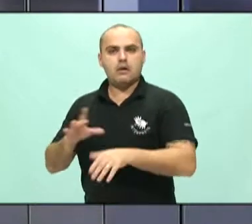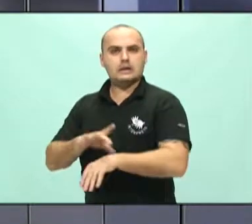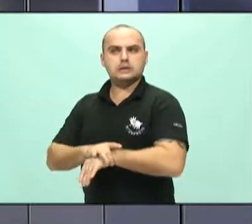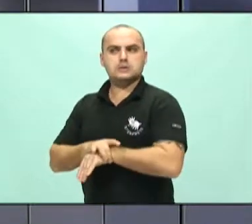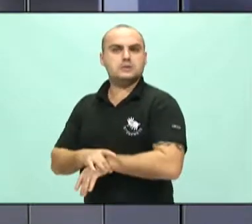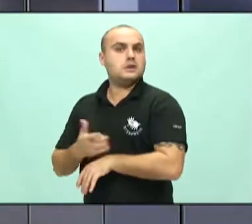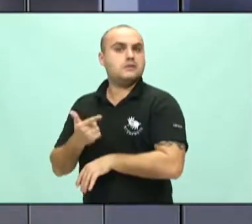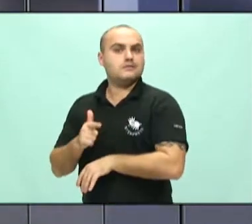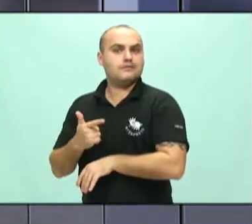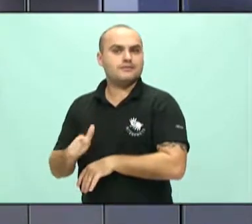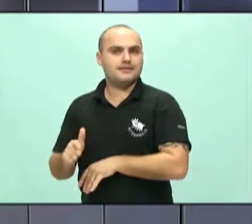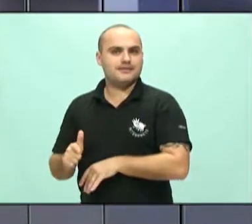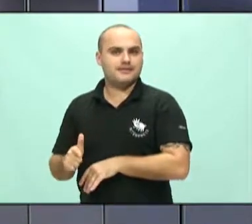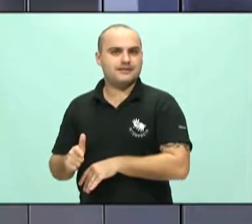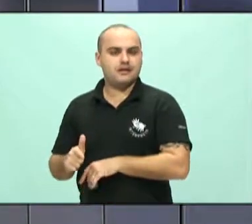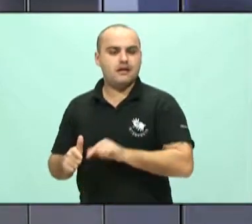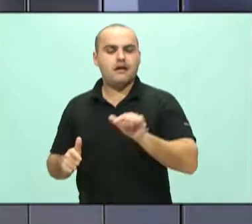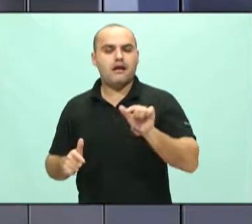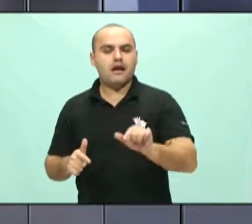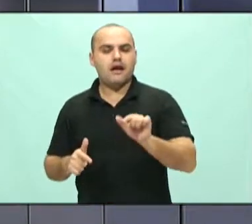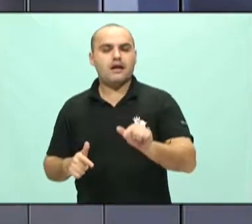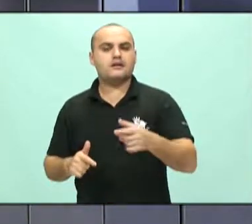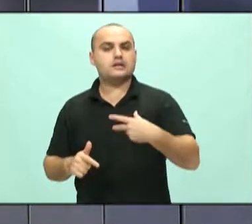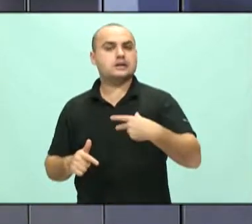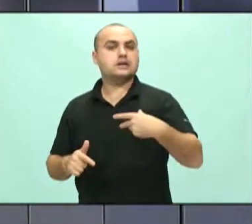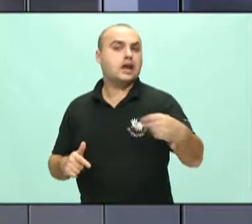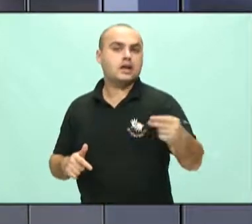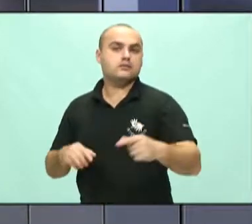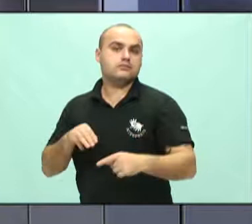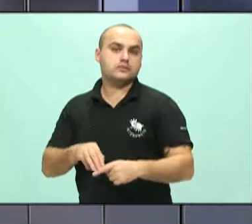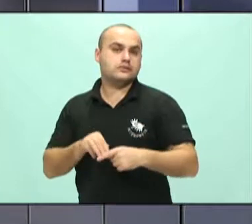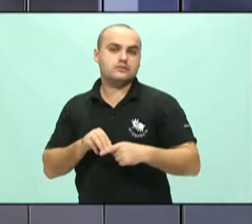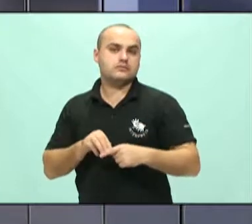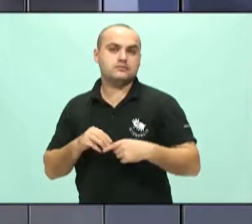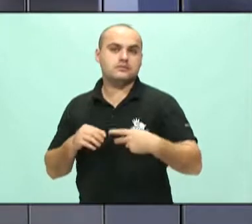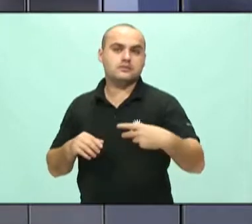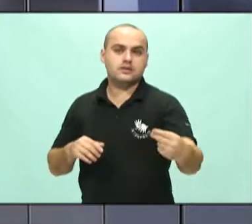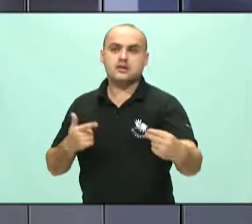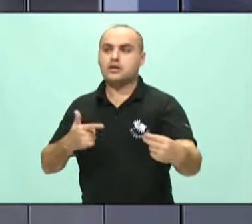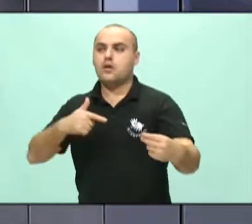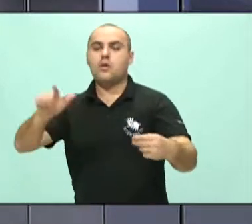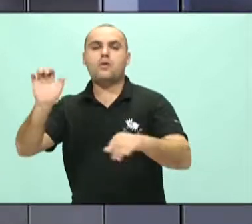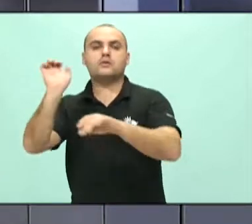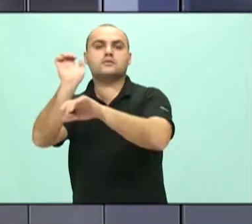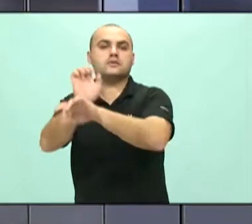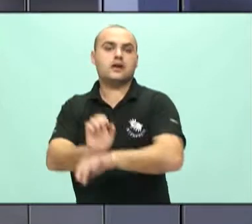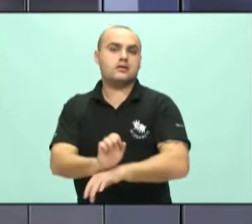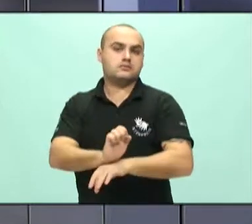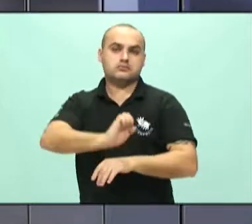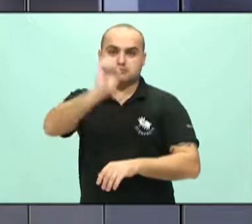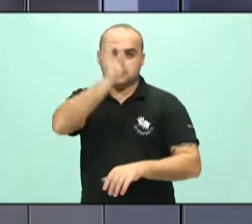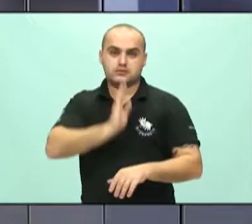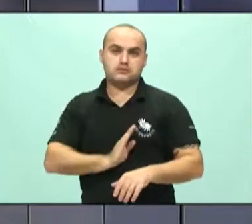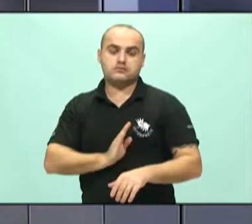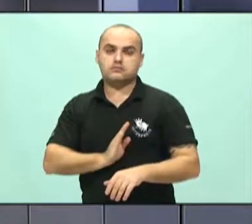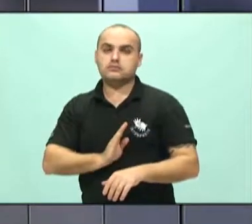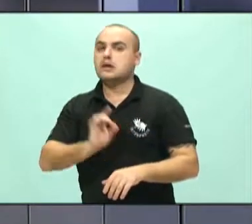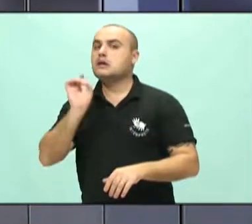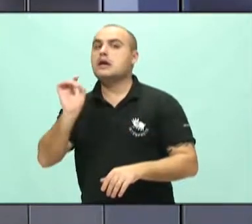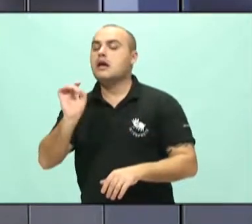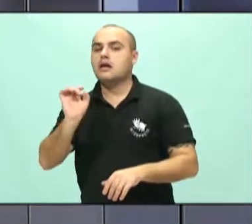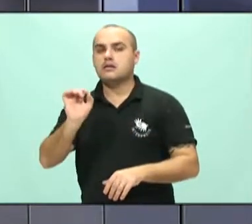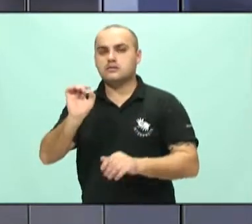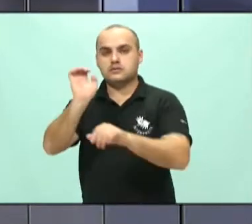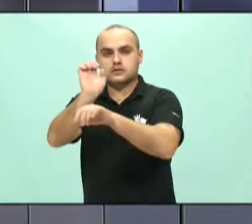foi criada, elas estão simplesmente saindo do nosso município e indo para outros estados da federação, especialmente o